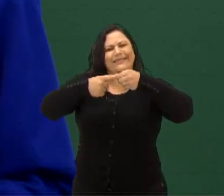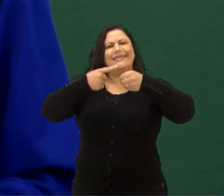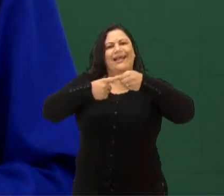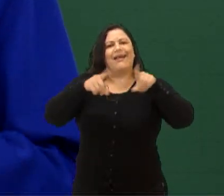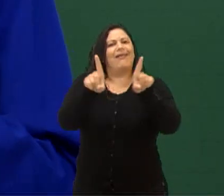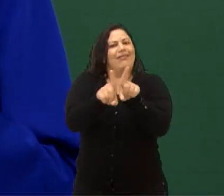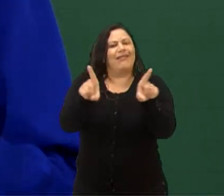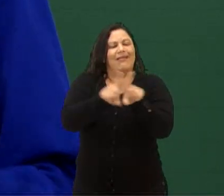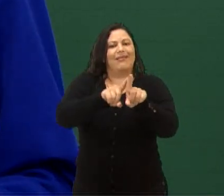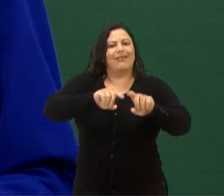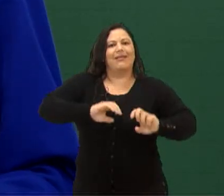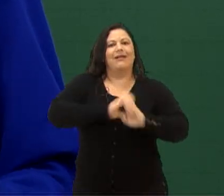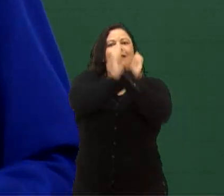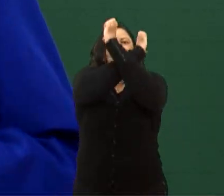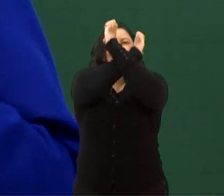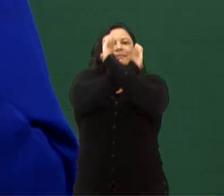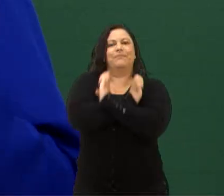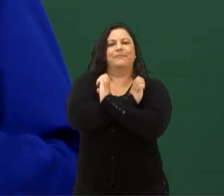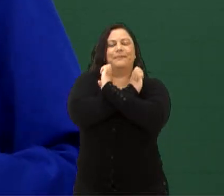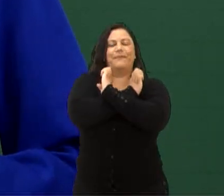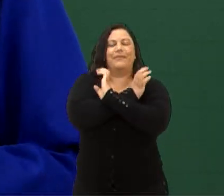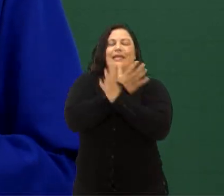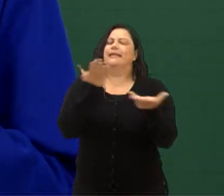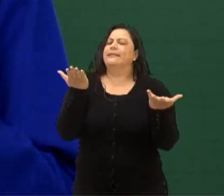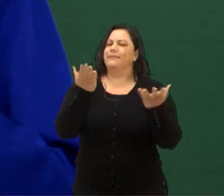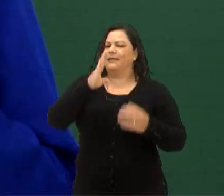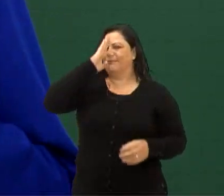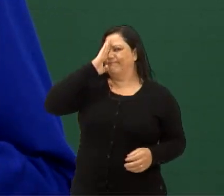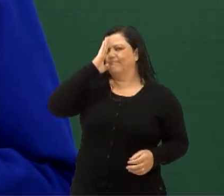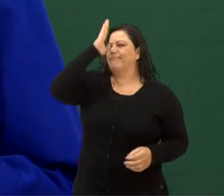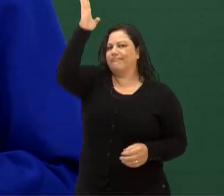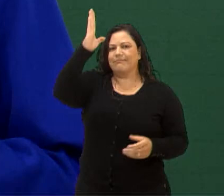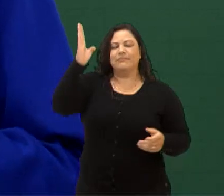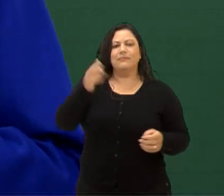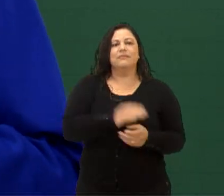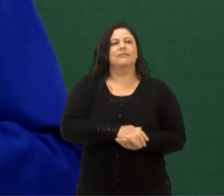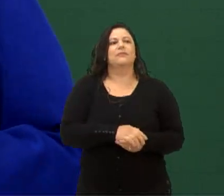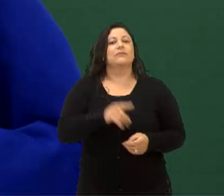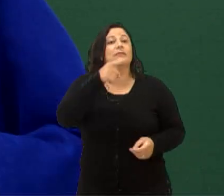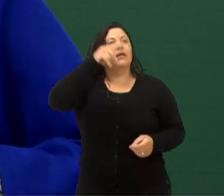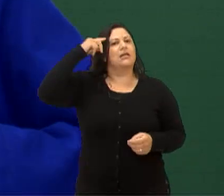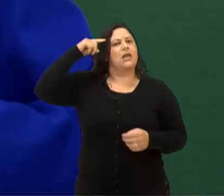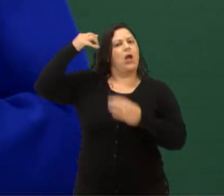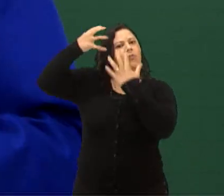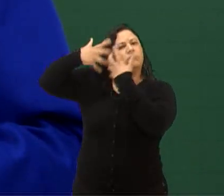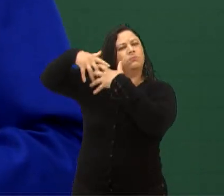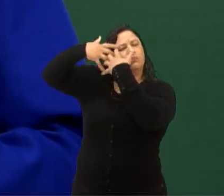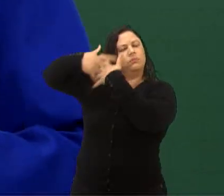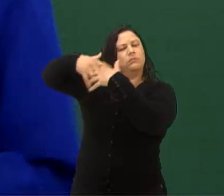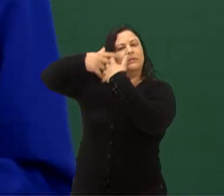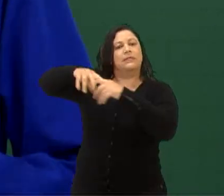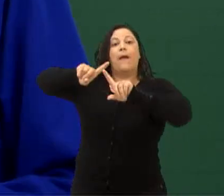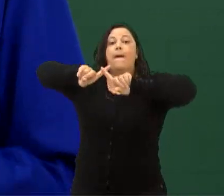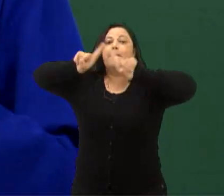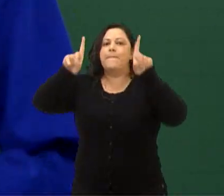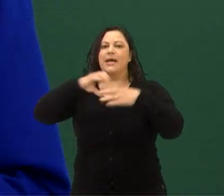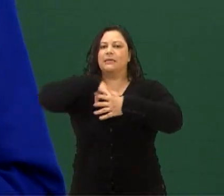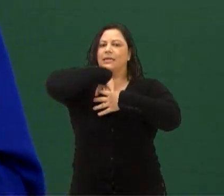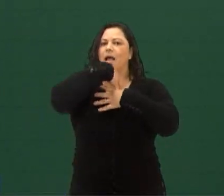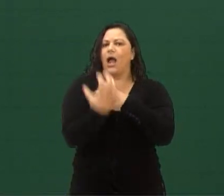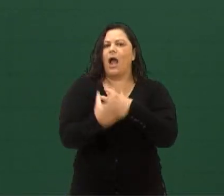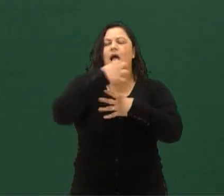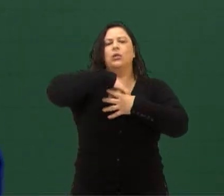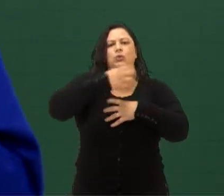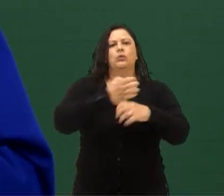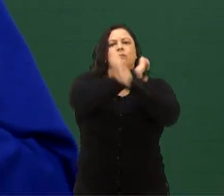história, que é Esparta, né? Essa aí mais focada não tanto na razão, mais na ação, né? Uma cidade ali voltada